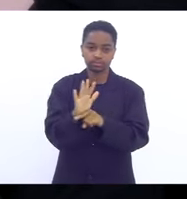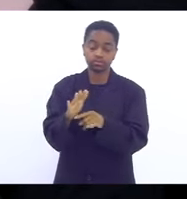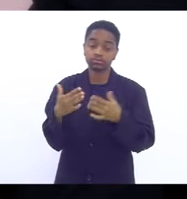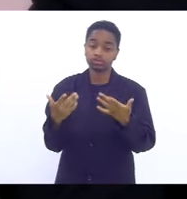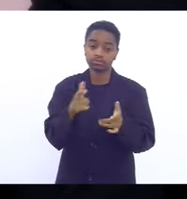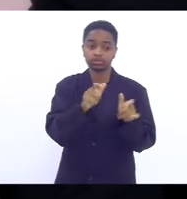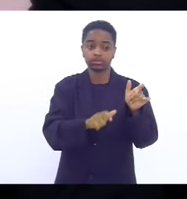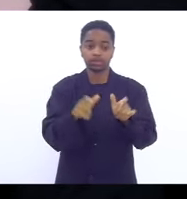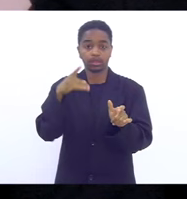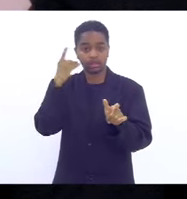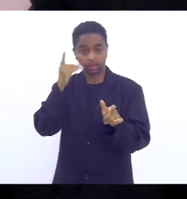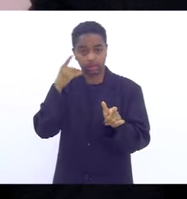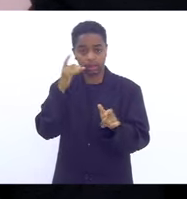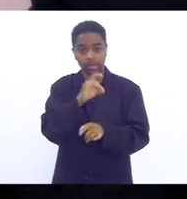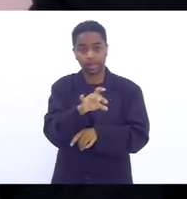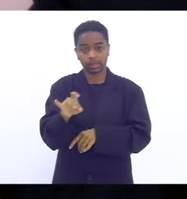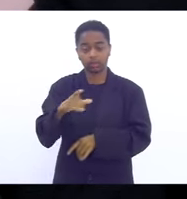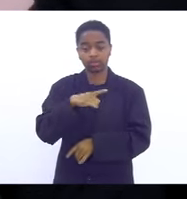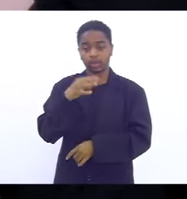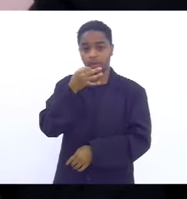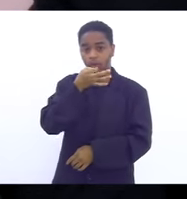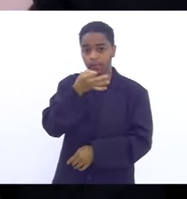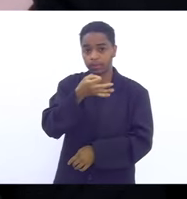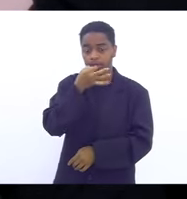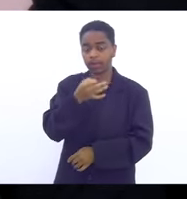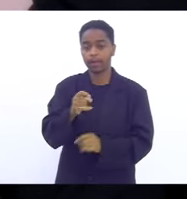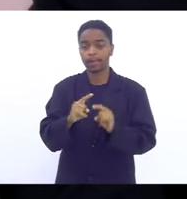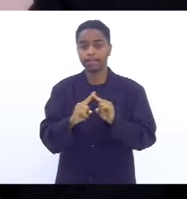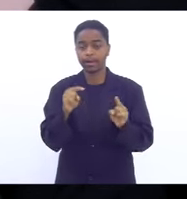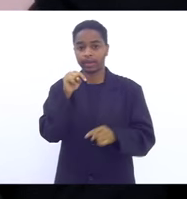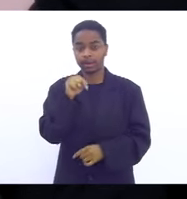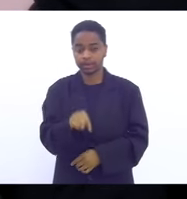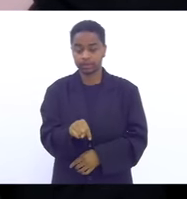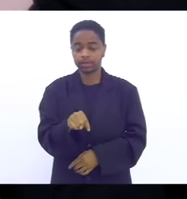aqui, cada um tem suas opiniões, mas aqui